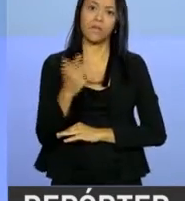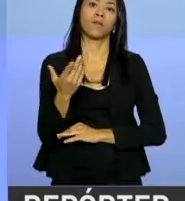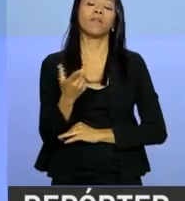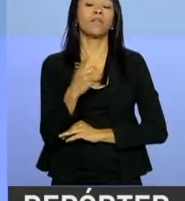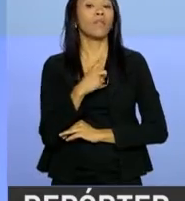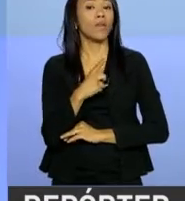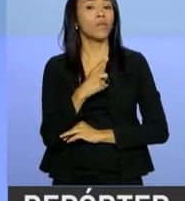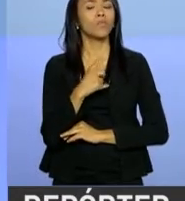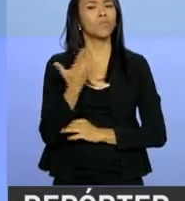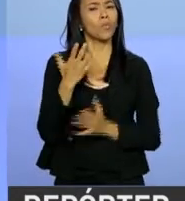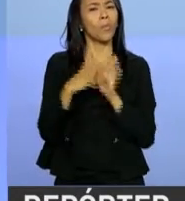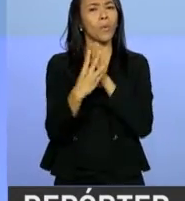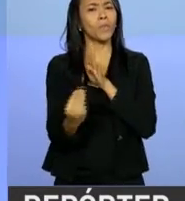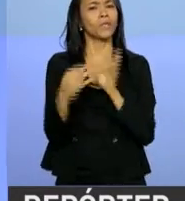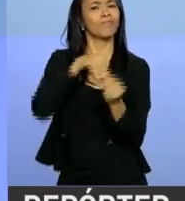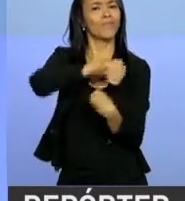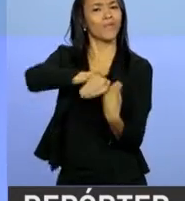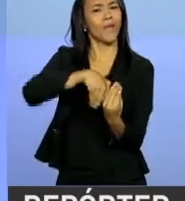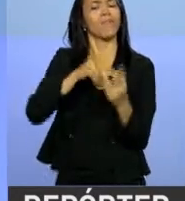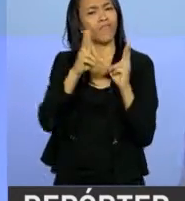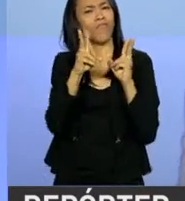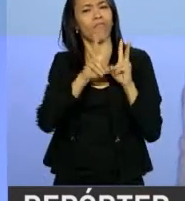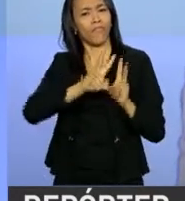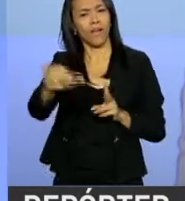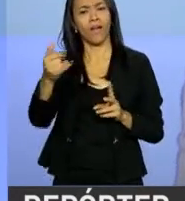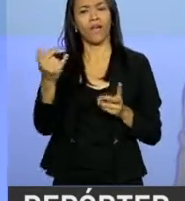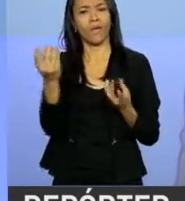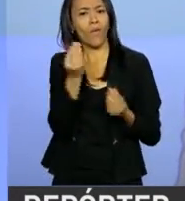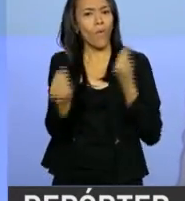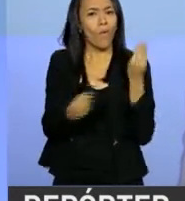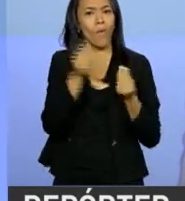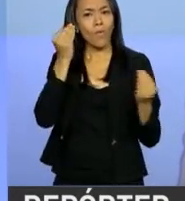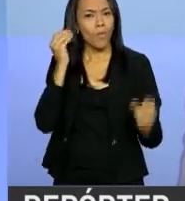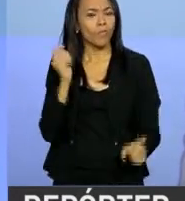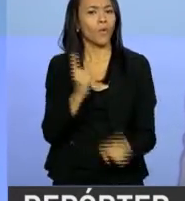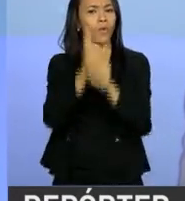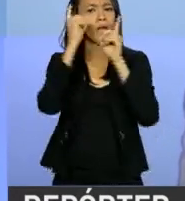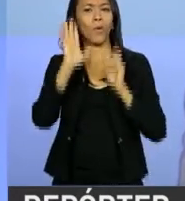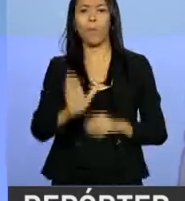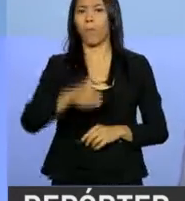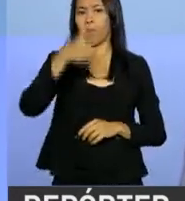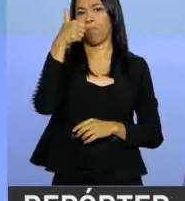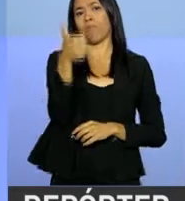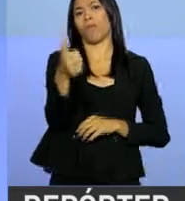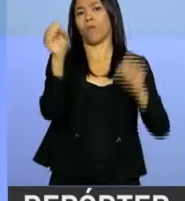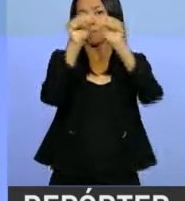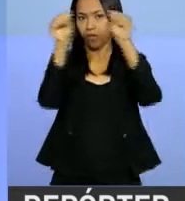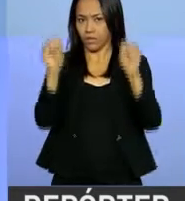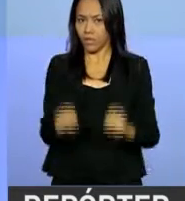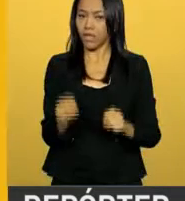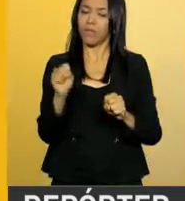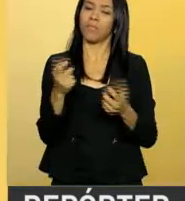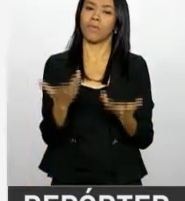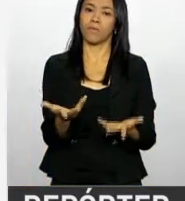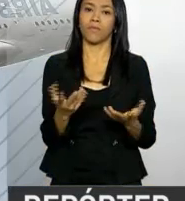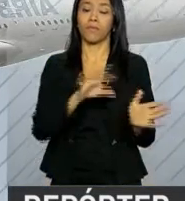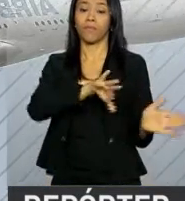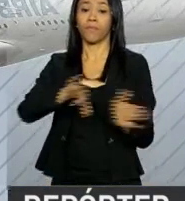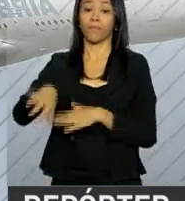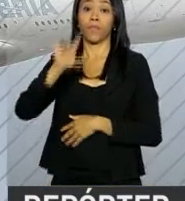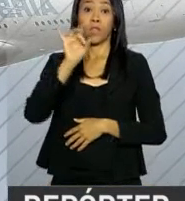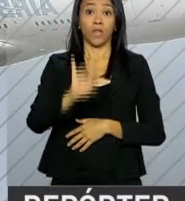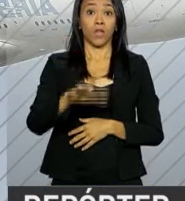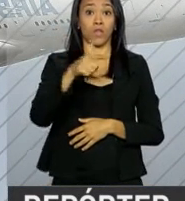que vamos encontrar aí a melhor forma de ter um sistema o mais sustentável possível para a aviação civil brasileira só em